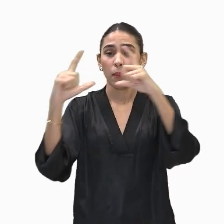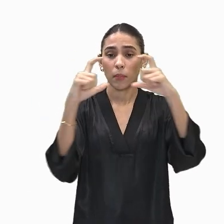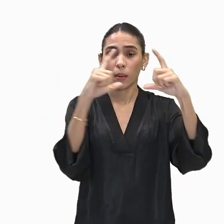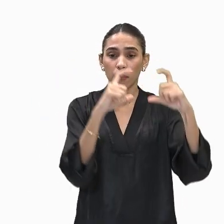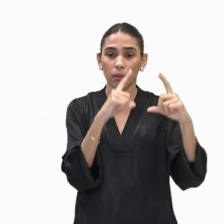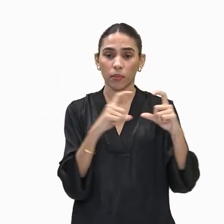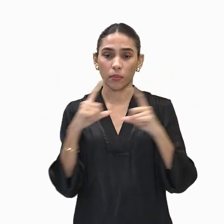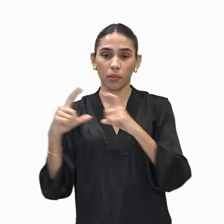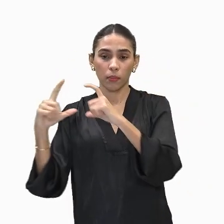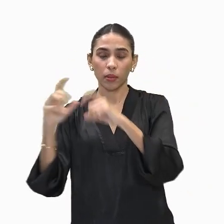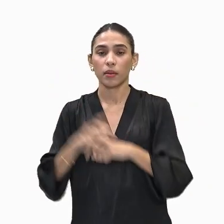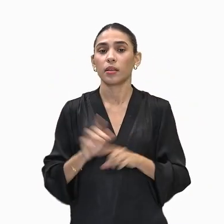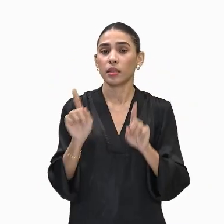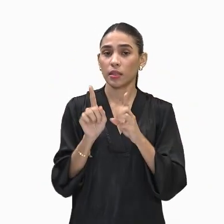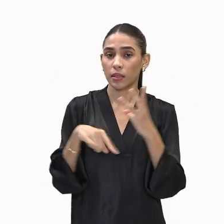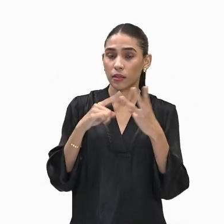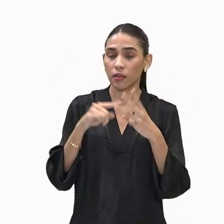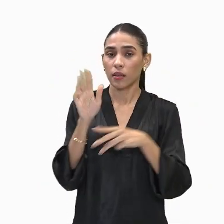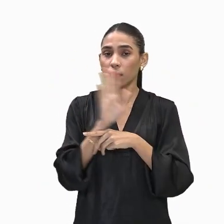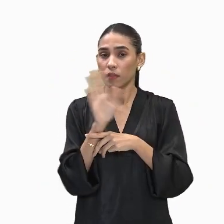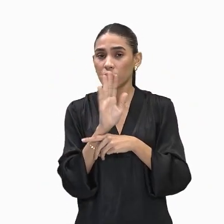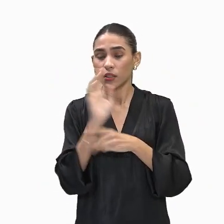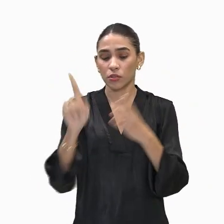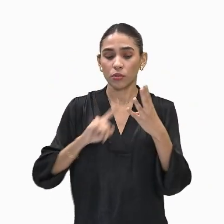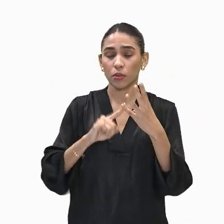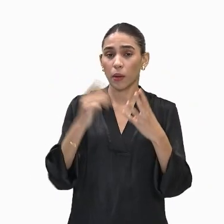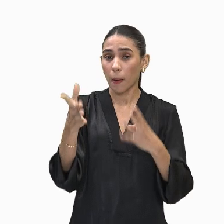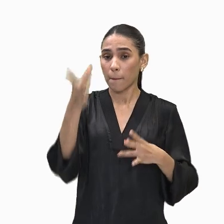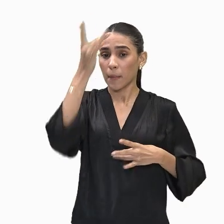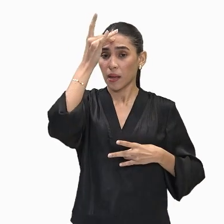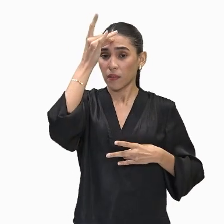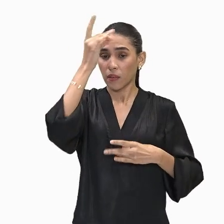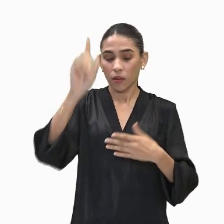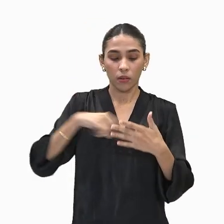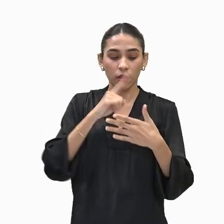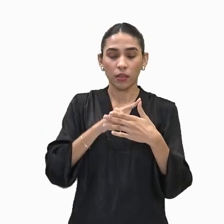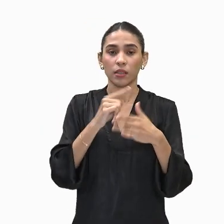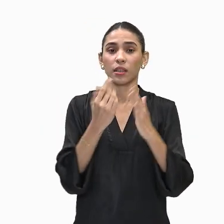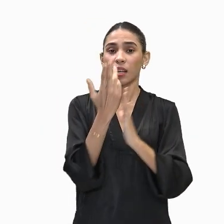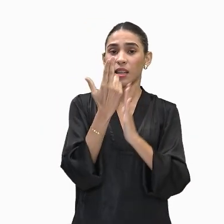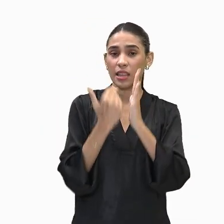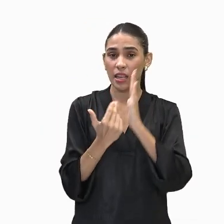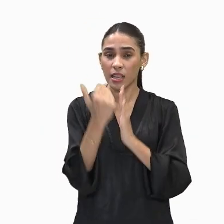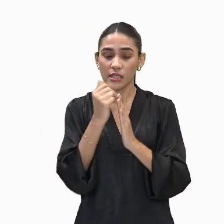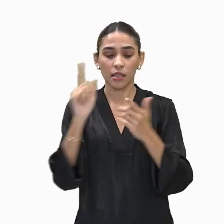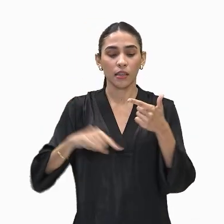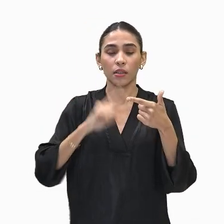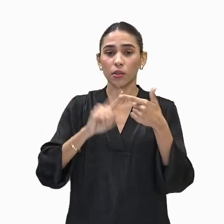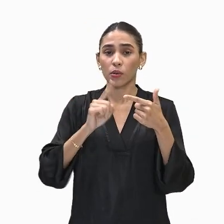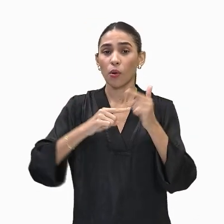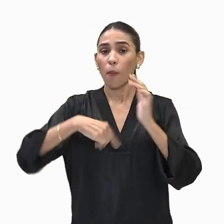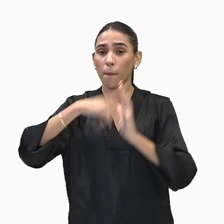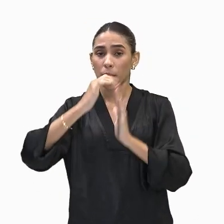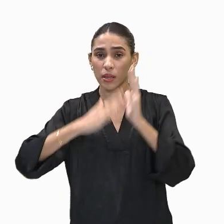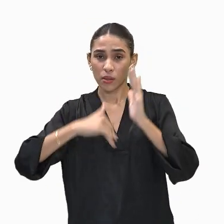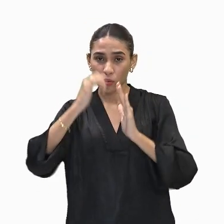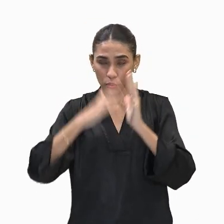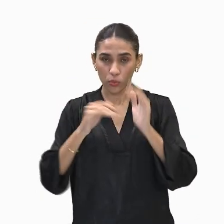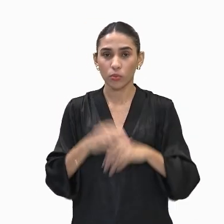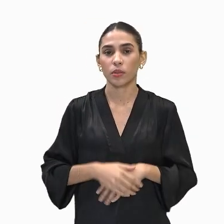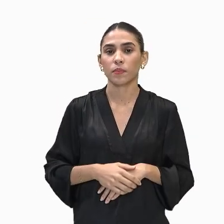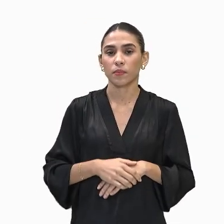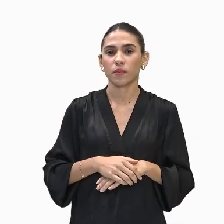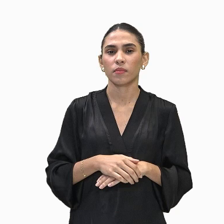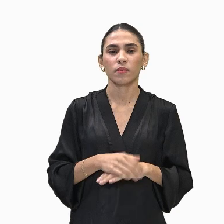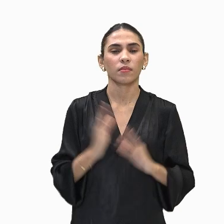fotografias, vídeos, performances, desenhos, pinturas, que datam desde a